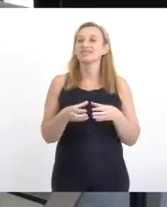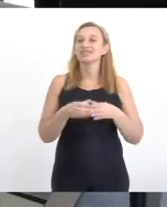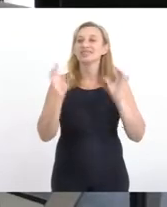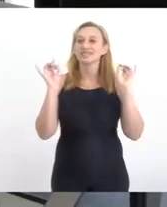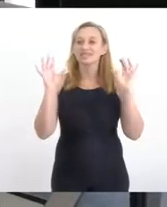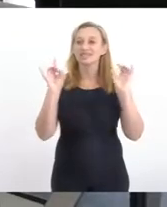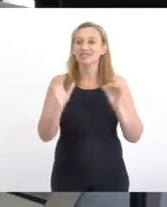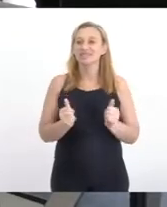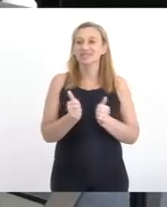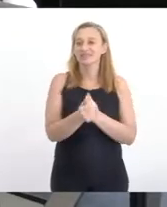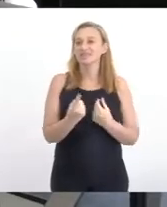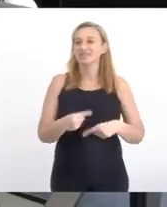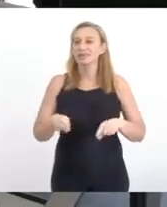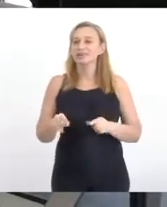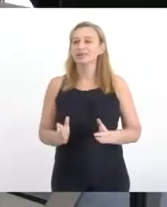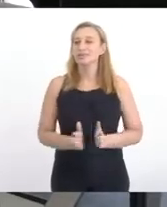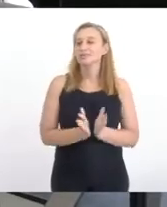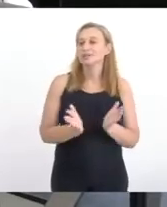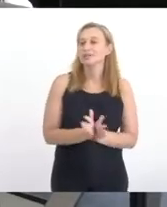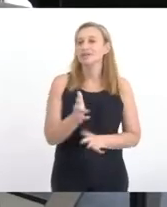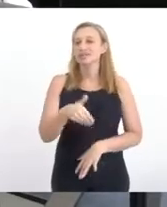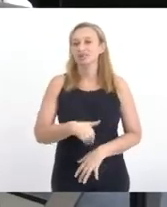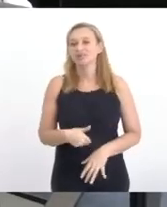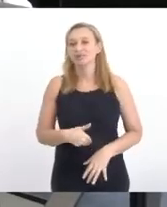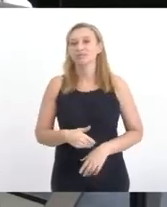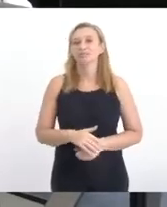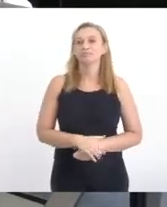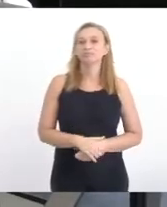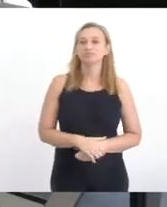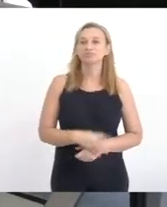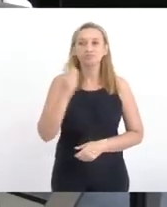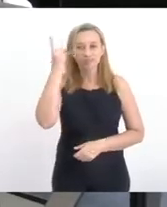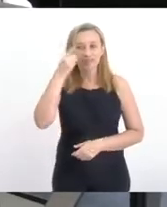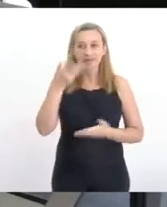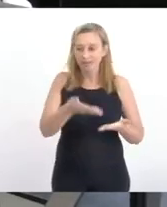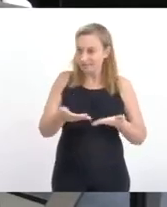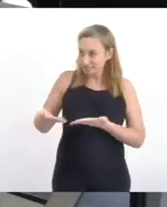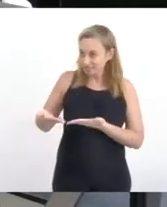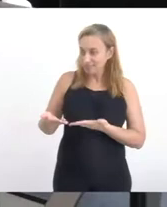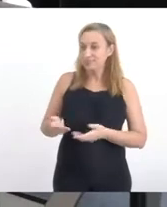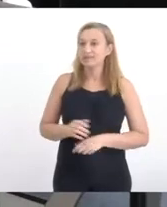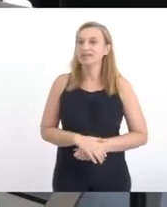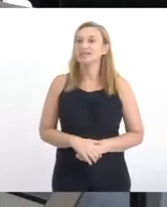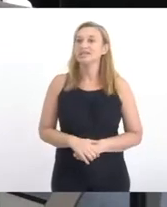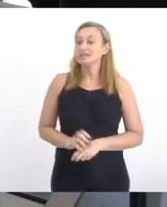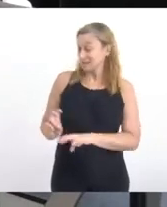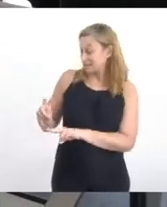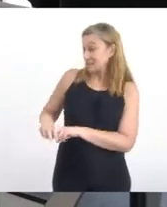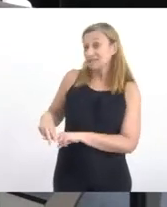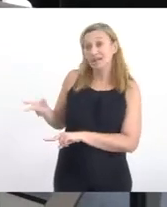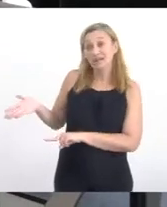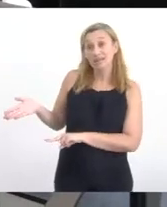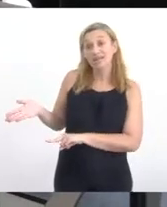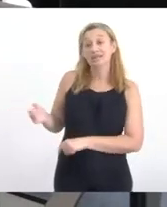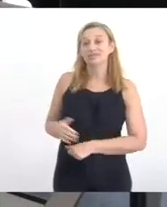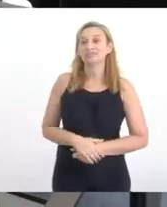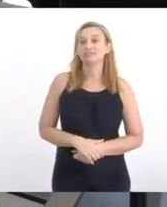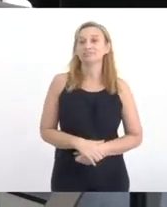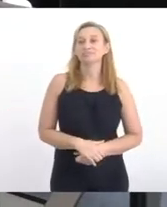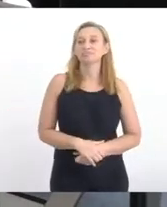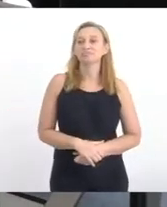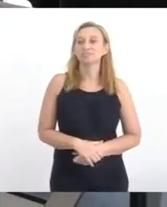especial de enfrentamento da miséria e combate à pobreza Deputado por favor pode aqui é